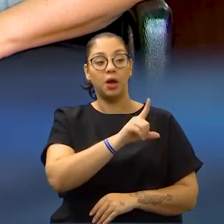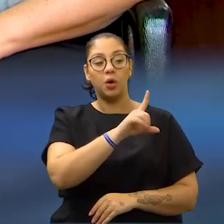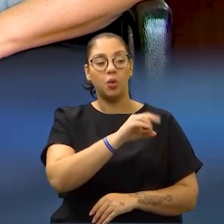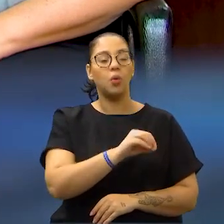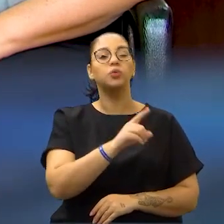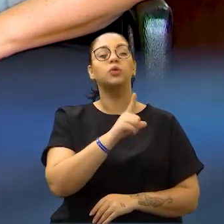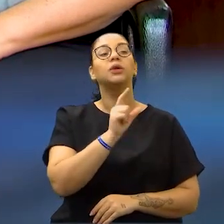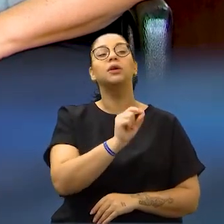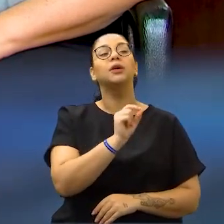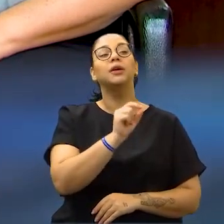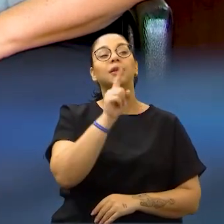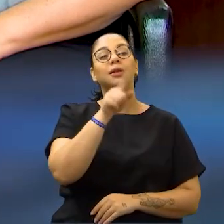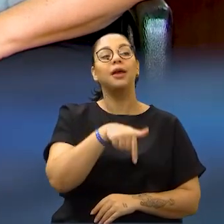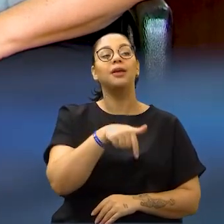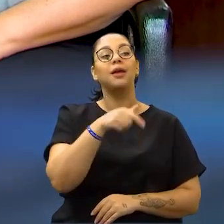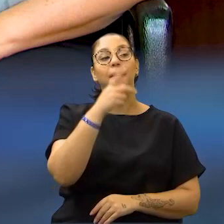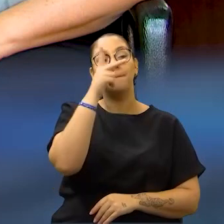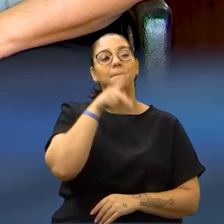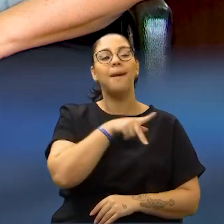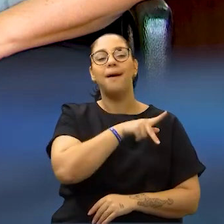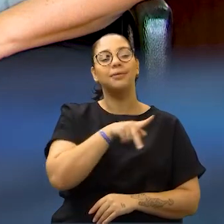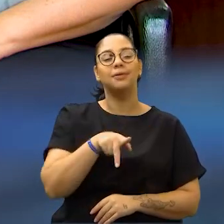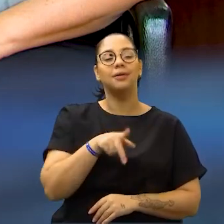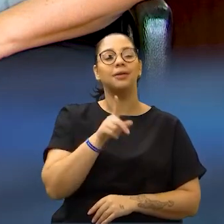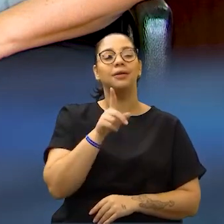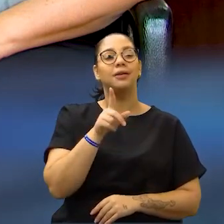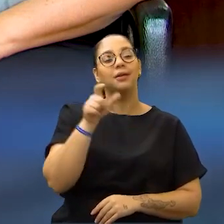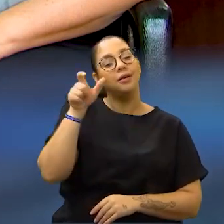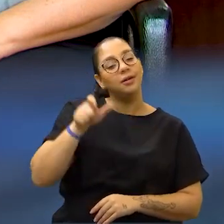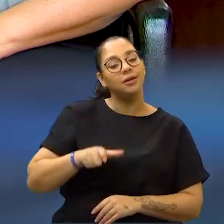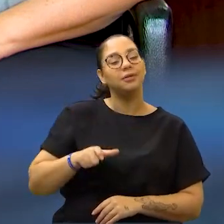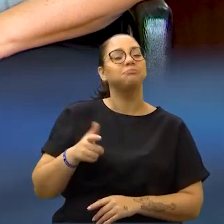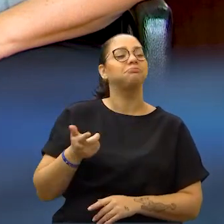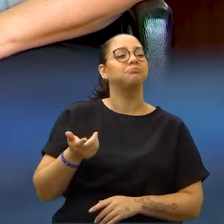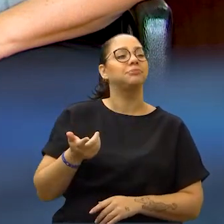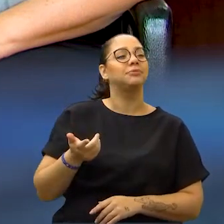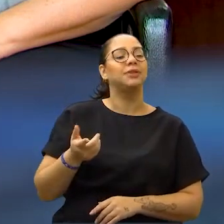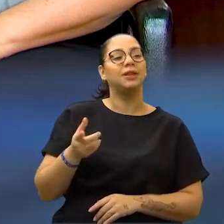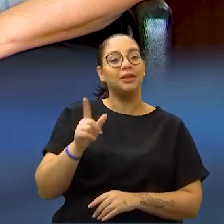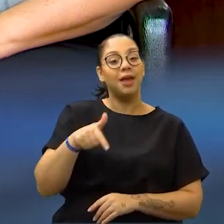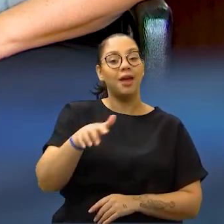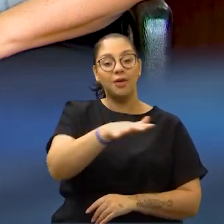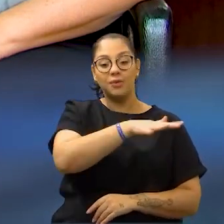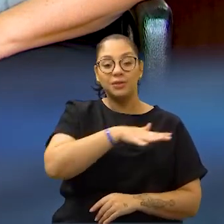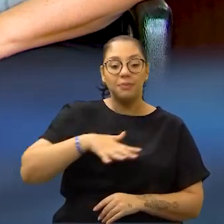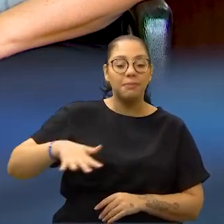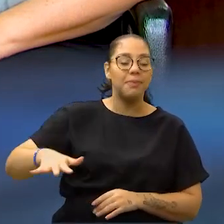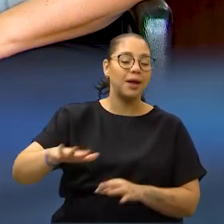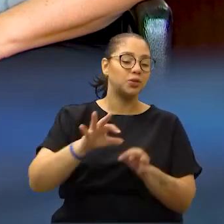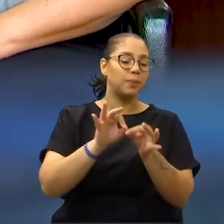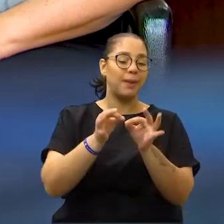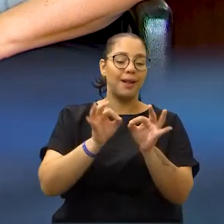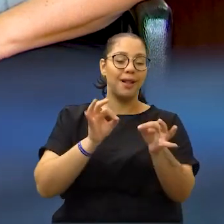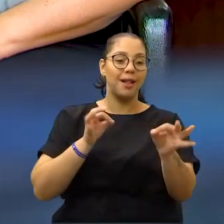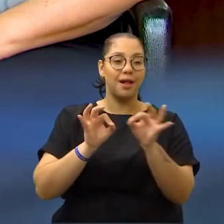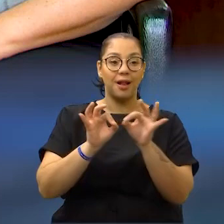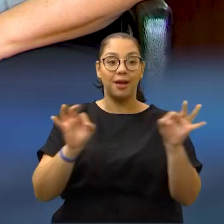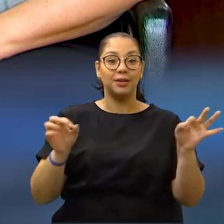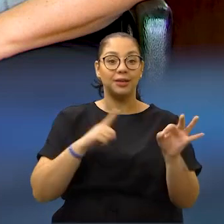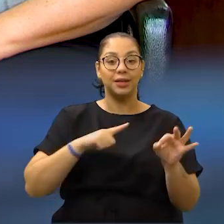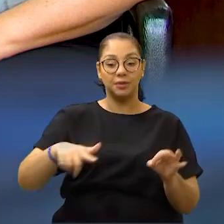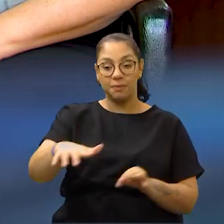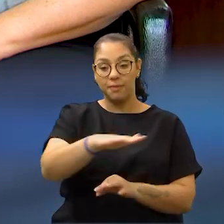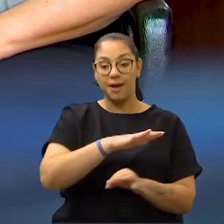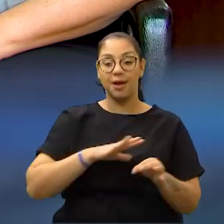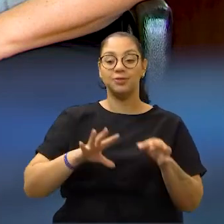história. Quem foi aí o Padre Haroldo, que hoje tem é um espaço muito grande, tem realmente muita atividade,